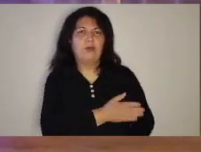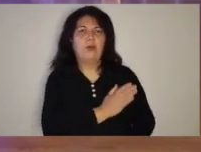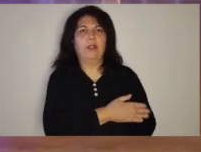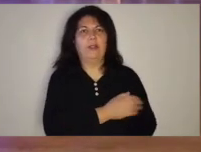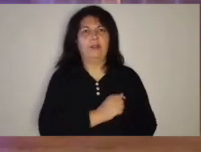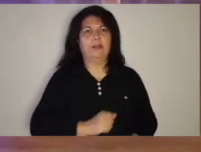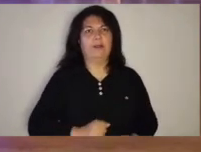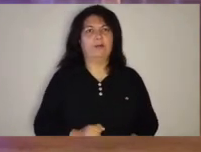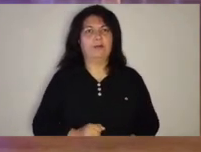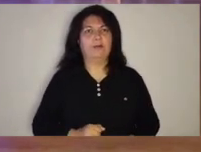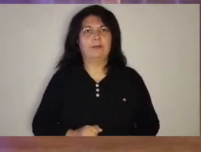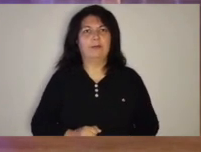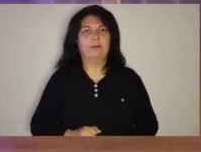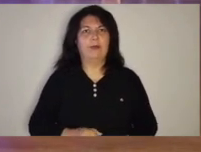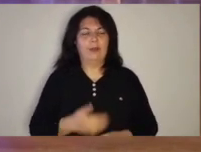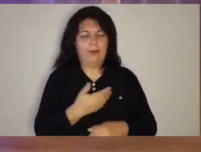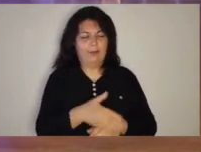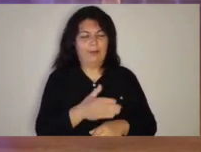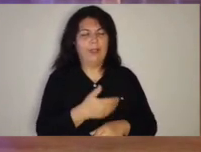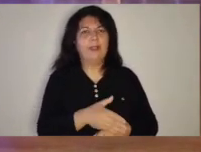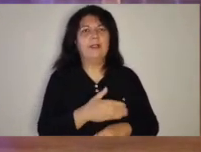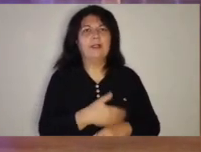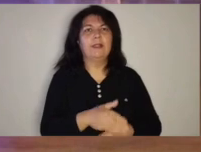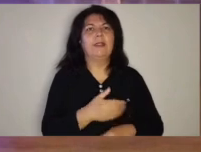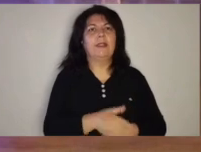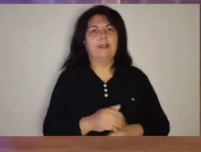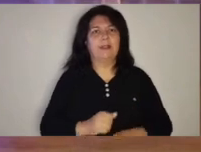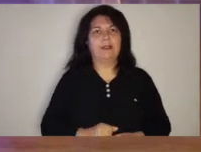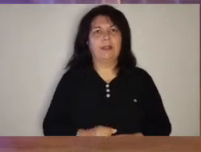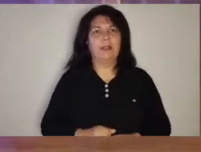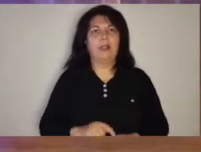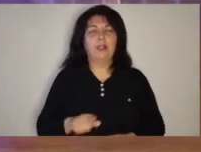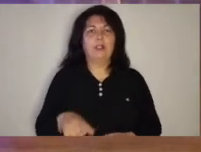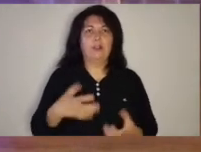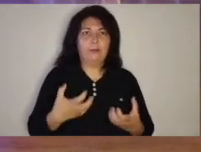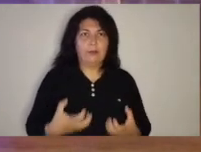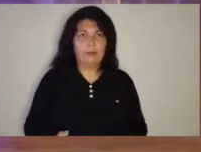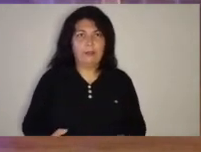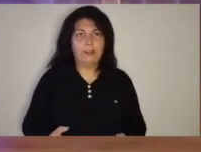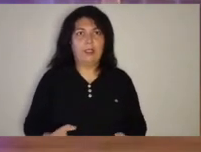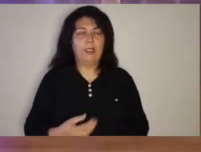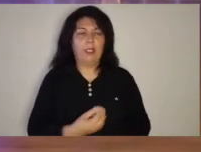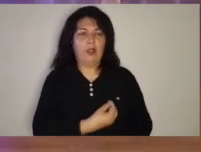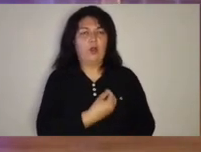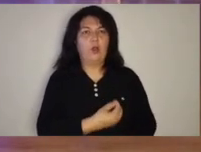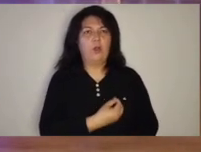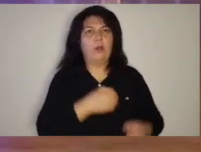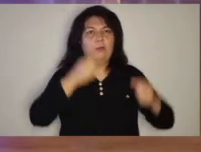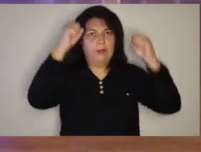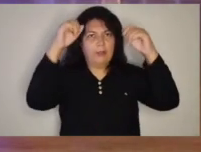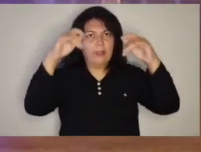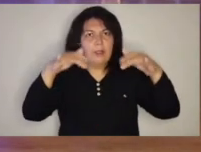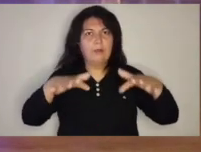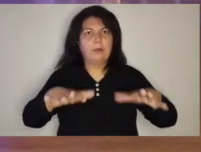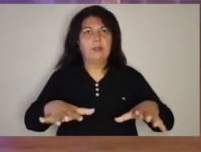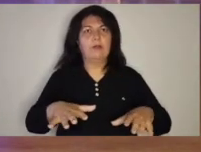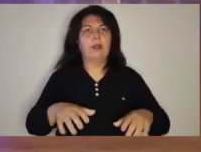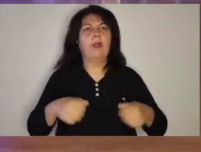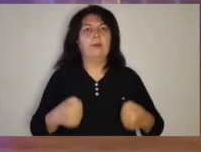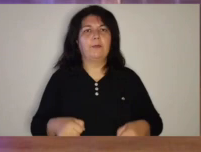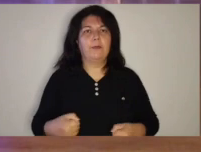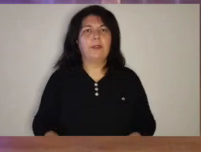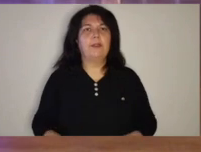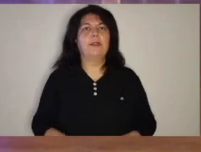nosso coração. E nós temos que praticar. Para que você tenha uma vida